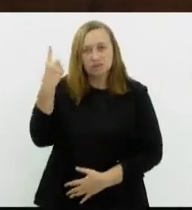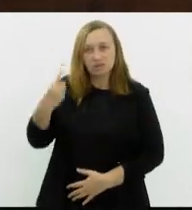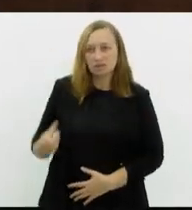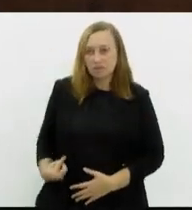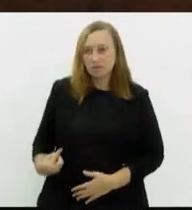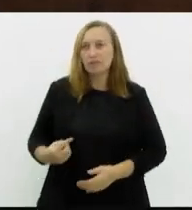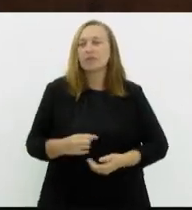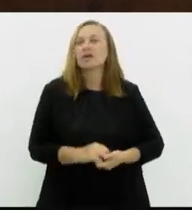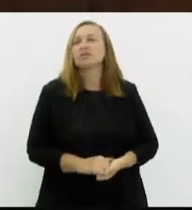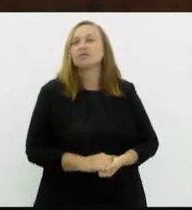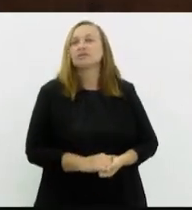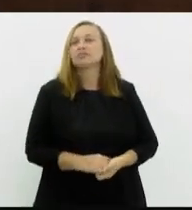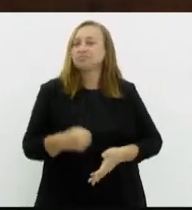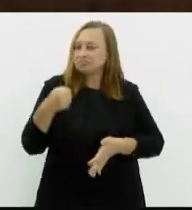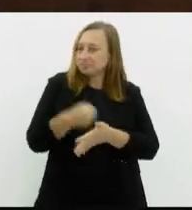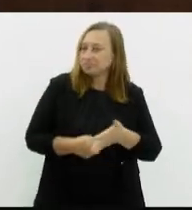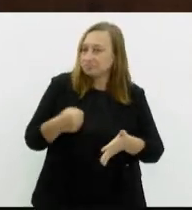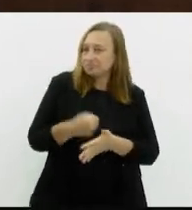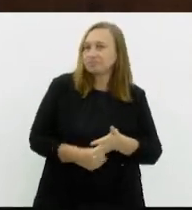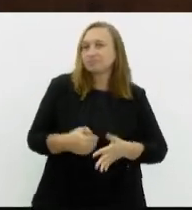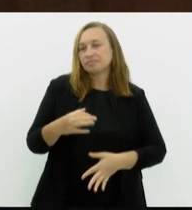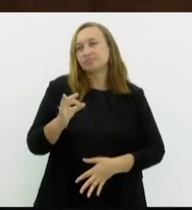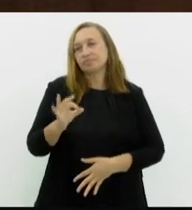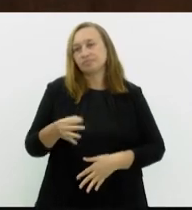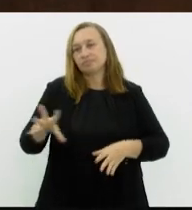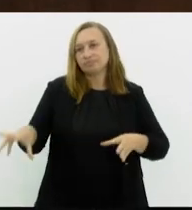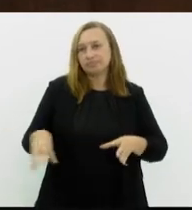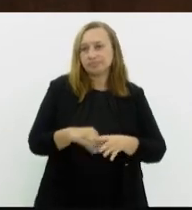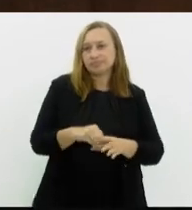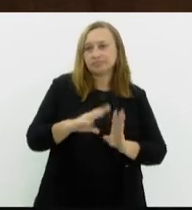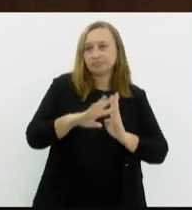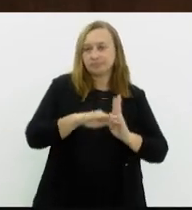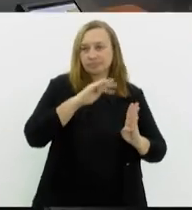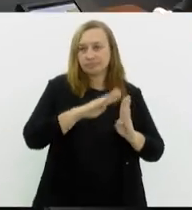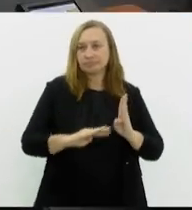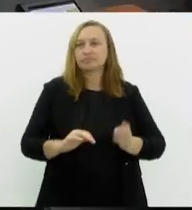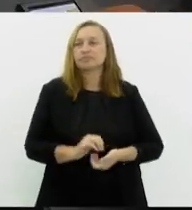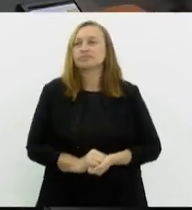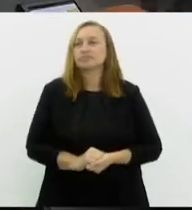Balbi, pertinente e necessária essa inclusão no calendário.